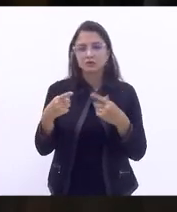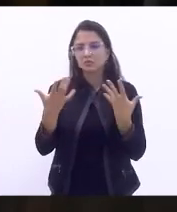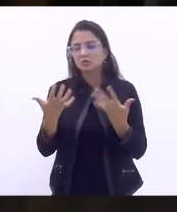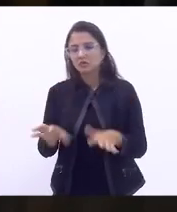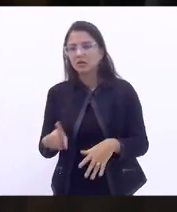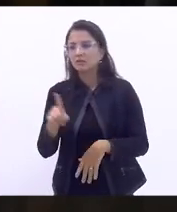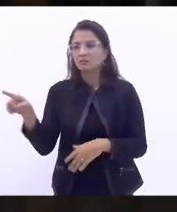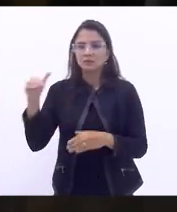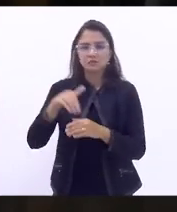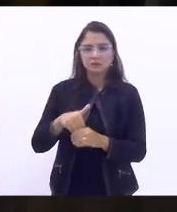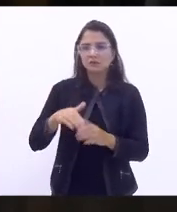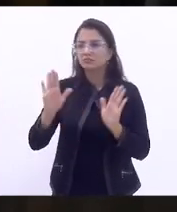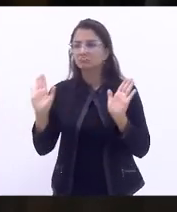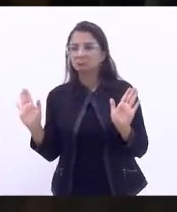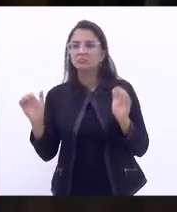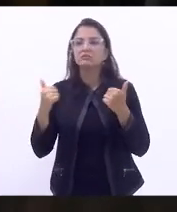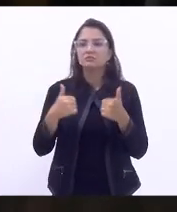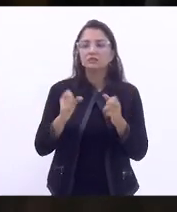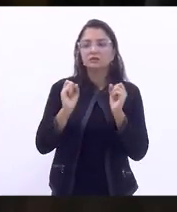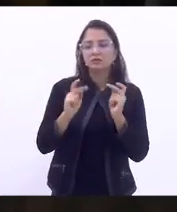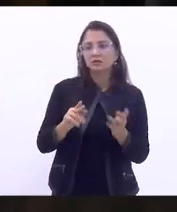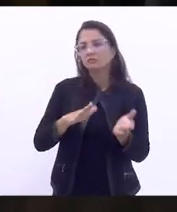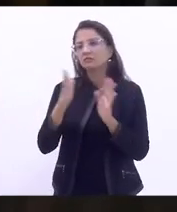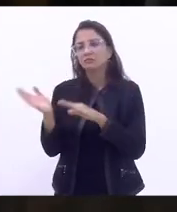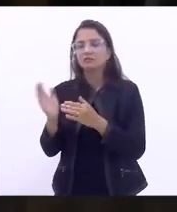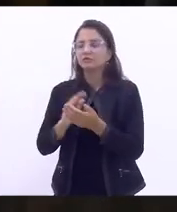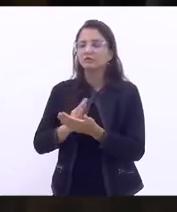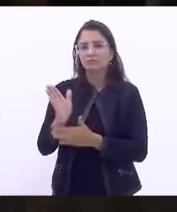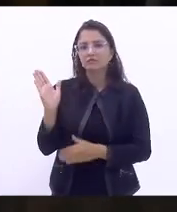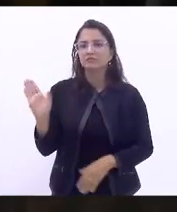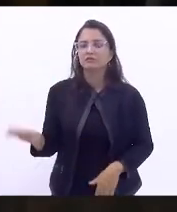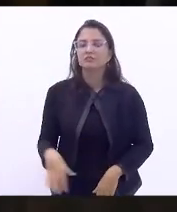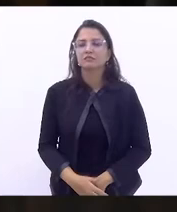os que aprovam permaneçam como estão, aprovada vai a promulgação.